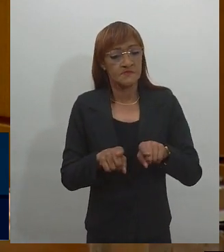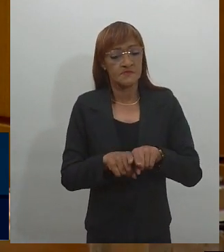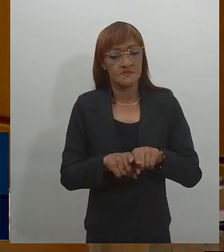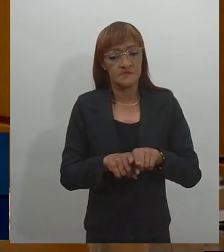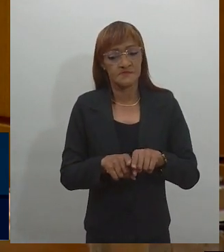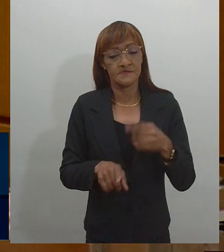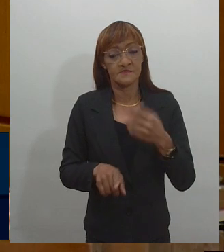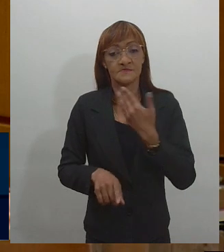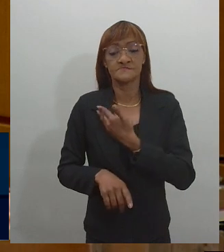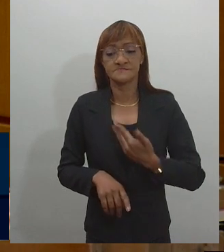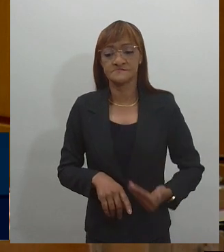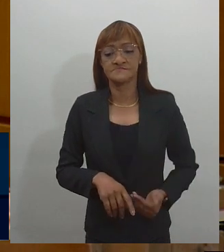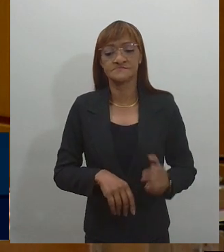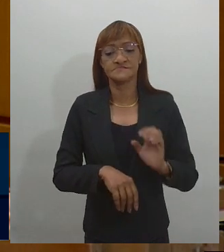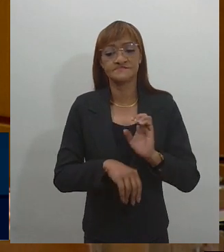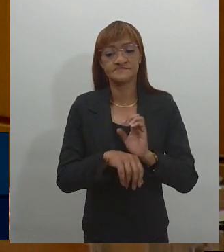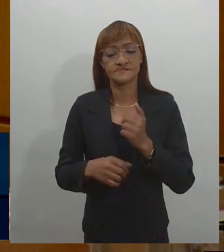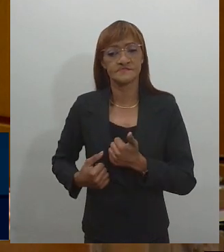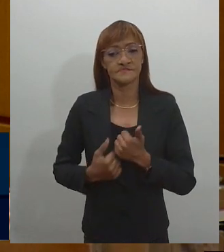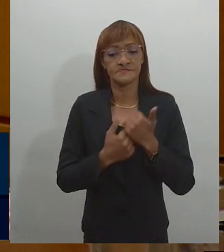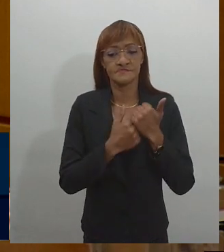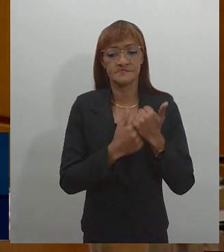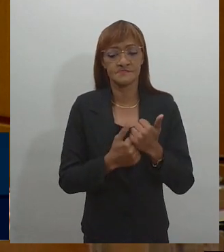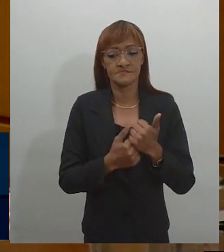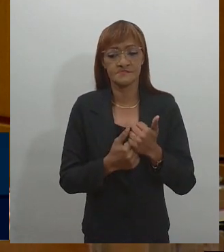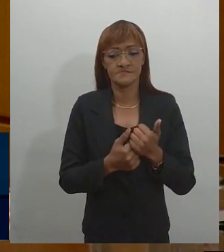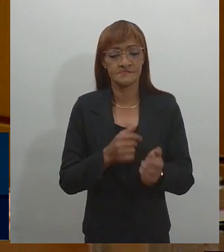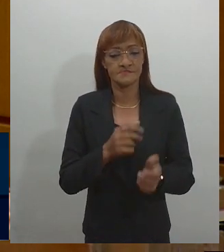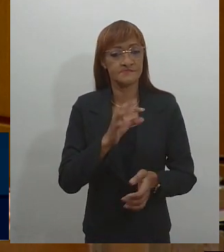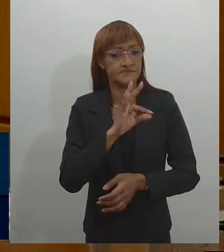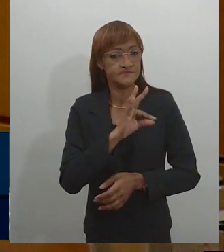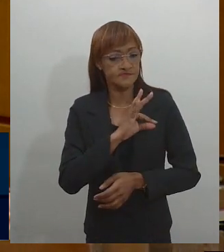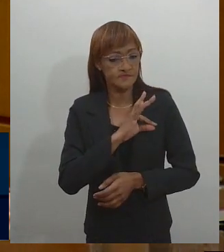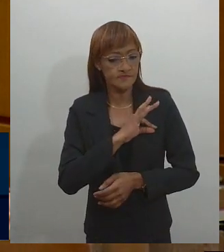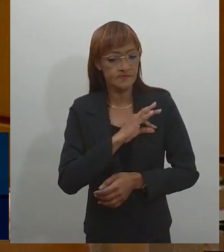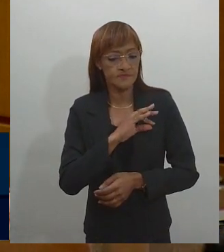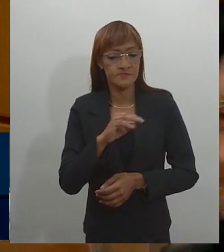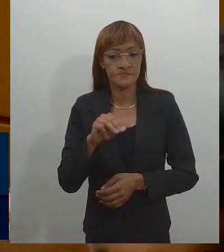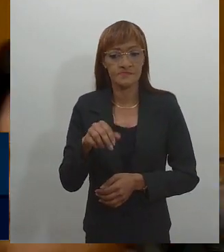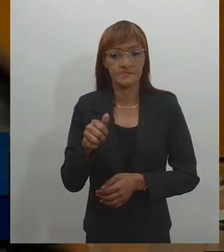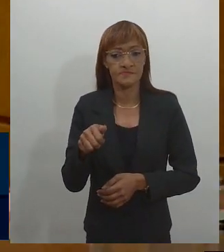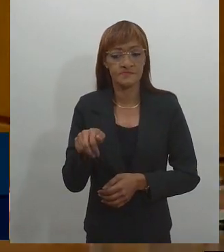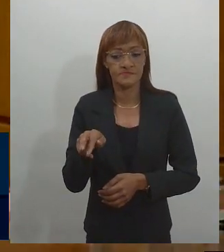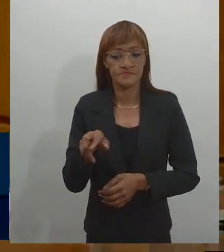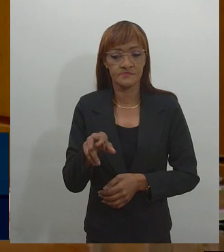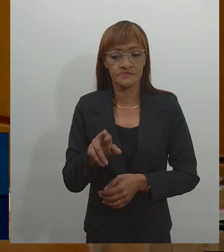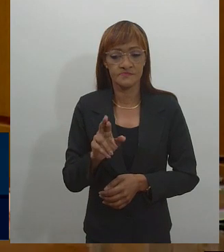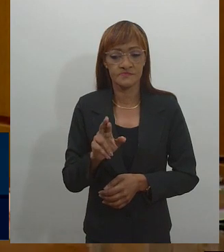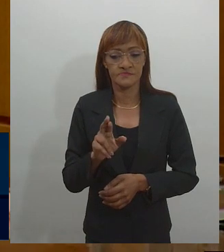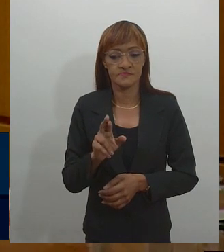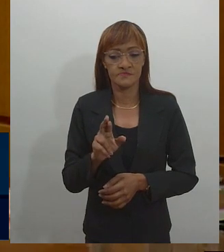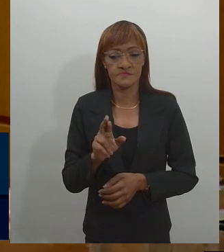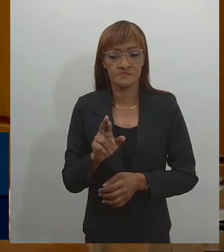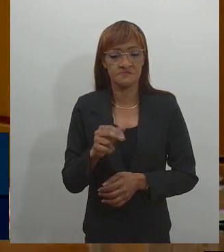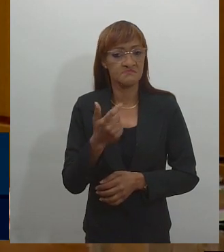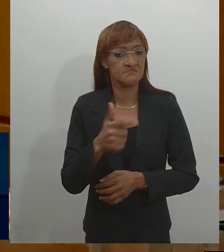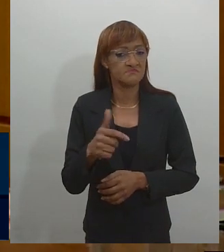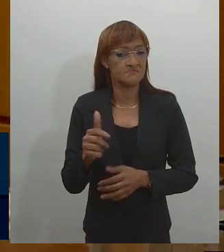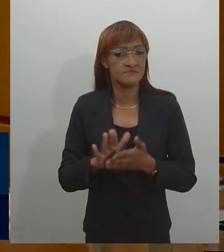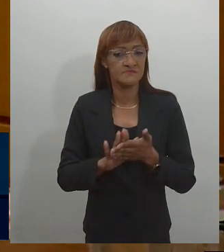da Polícia Militar, onde não foi registrado nenhuma ocorrência de